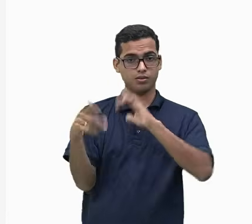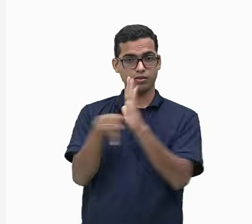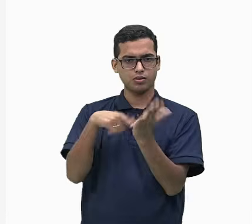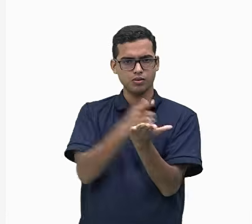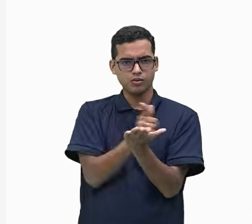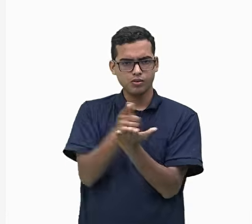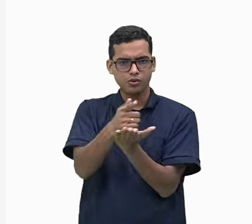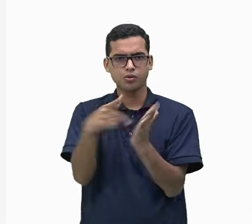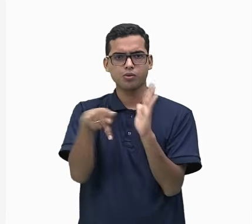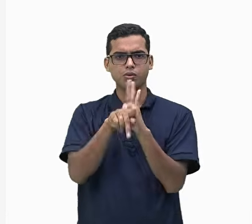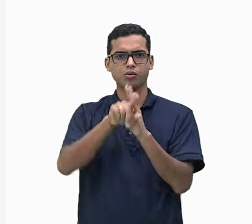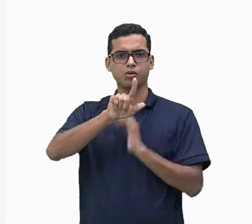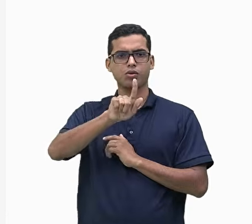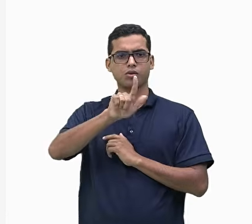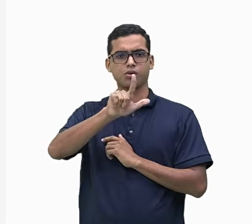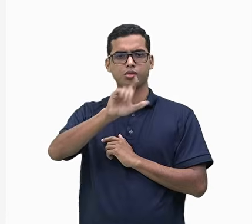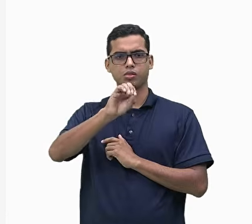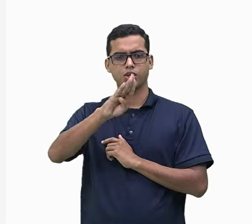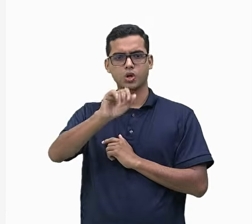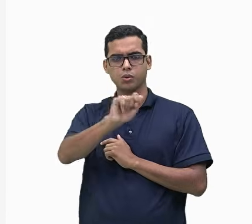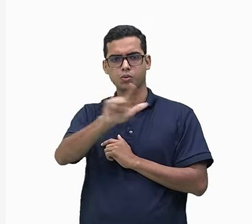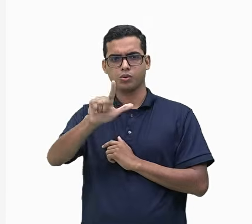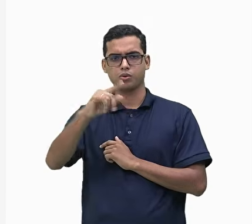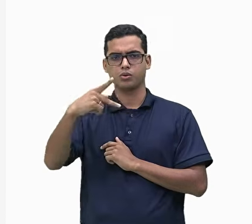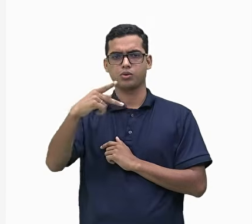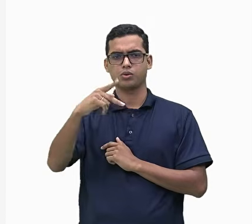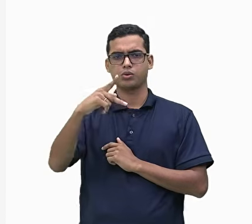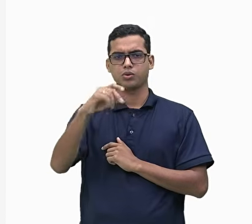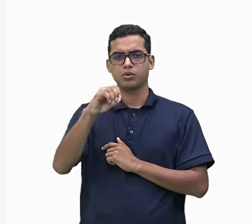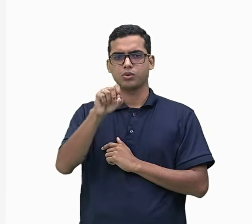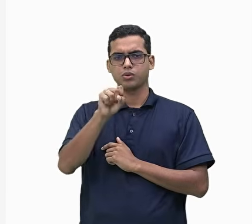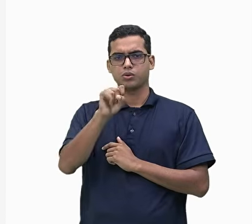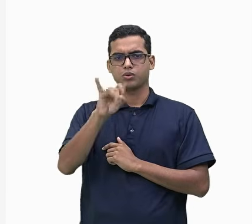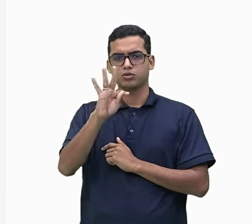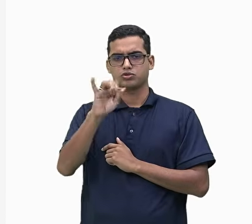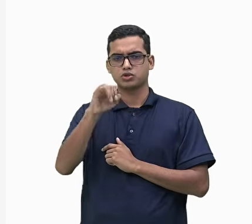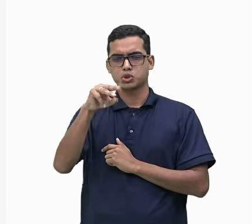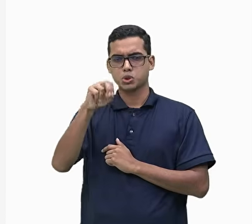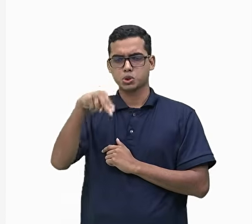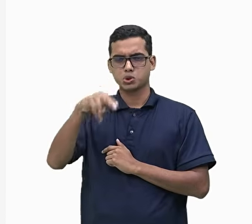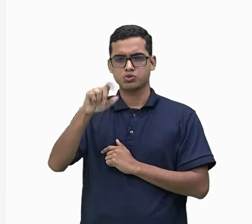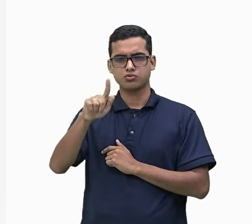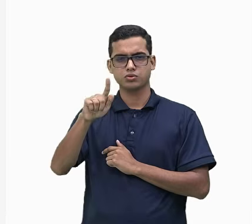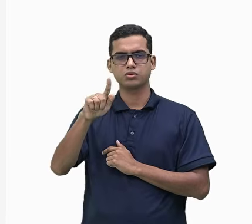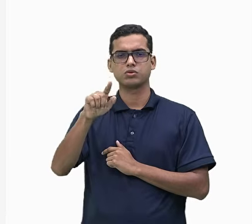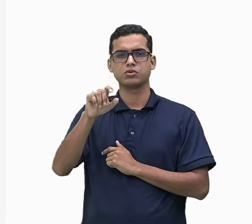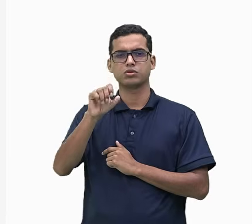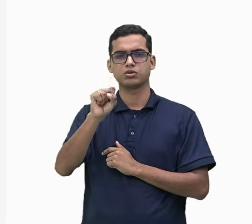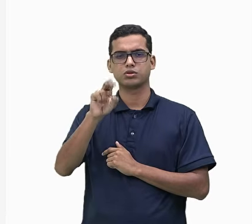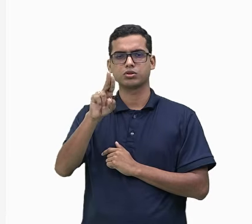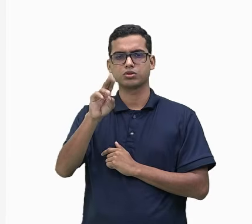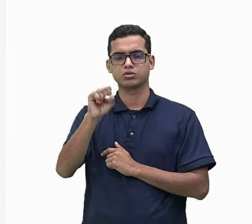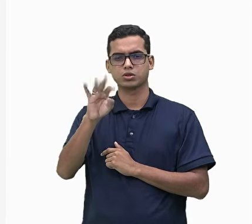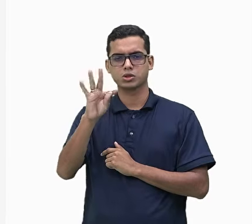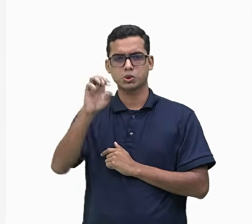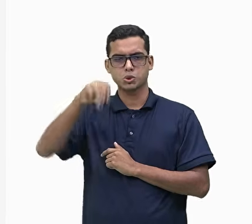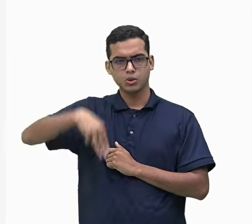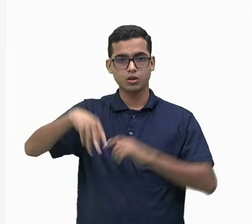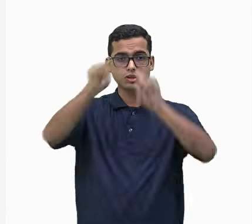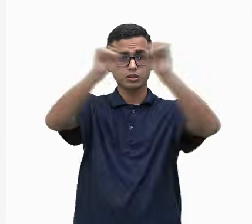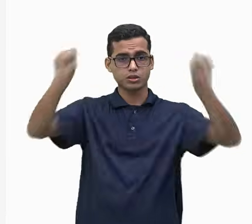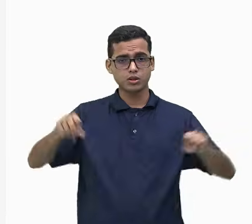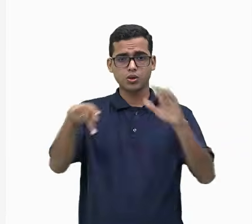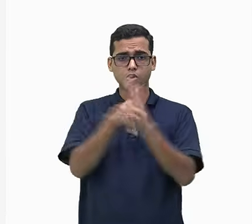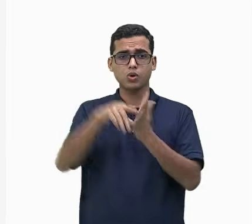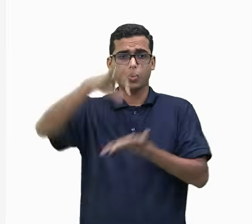Global Positioning System, que em português vai ser o quê? Sistema de posicionamento